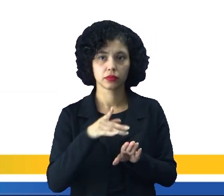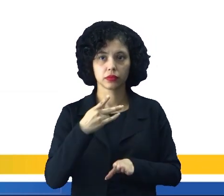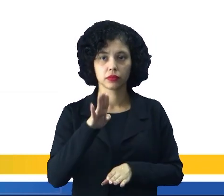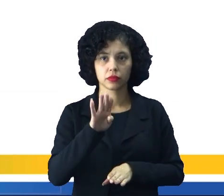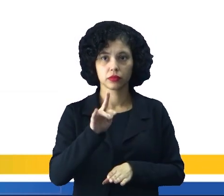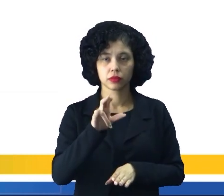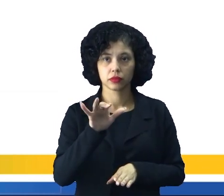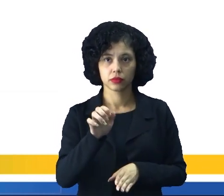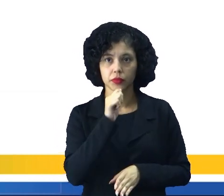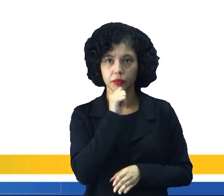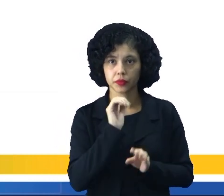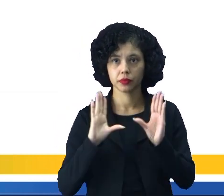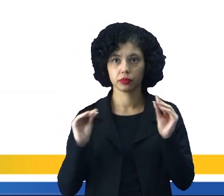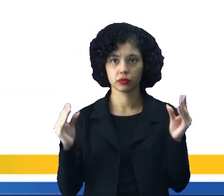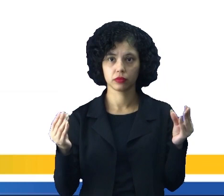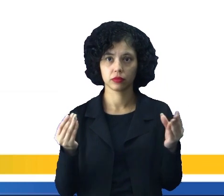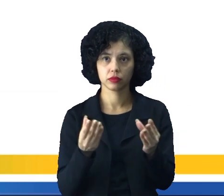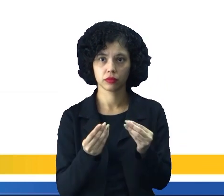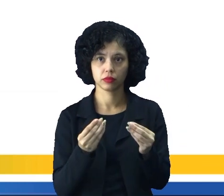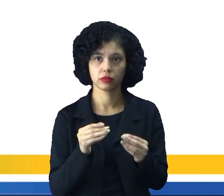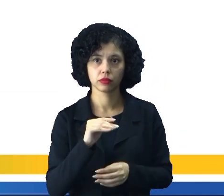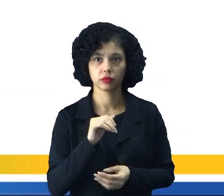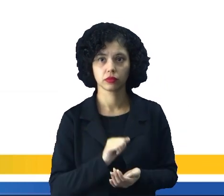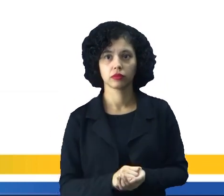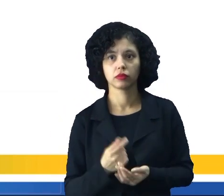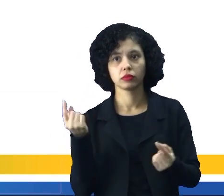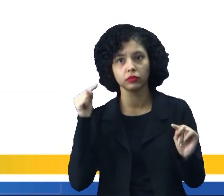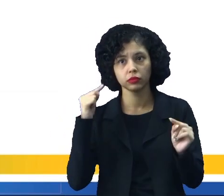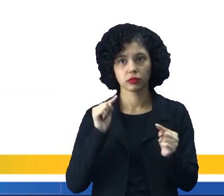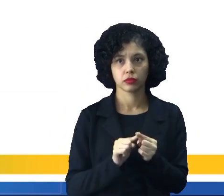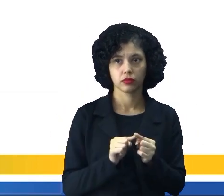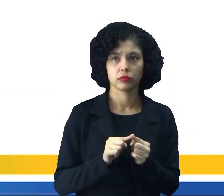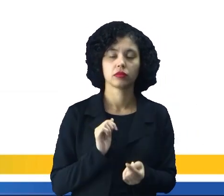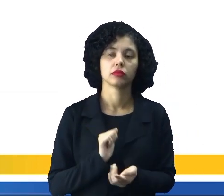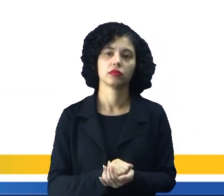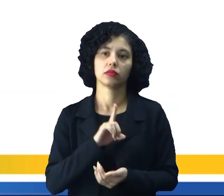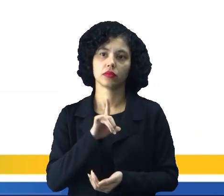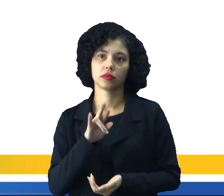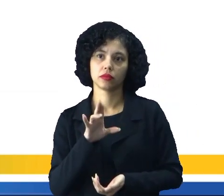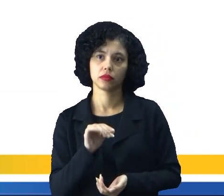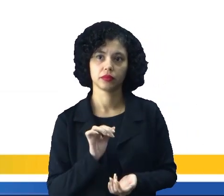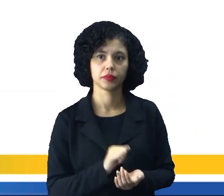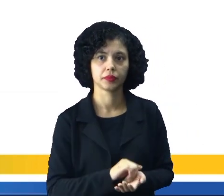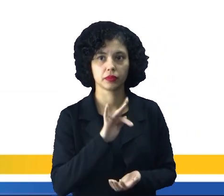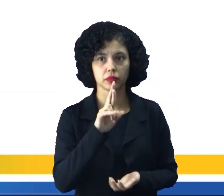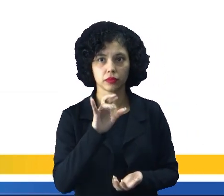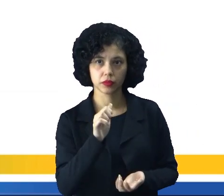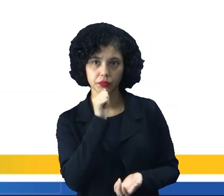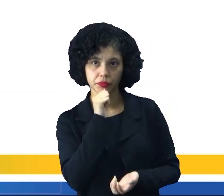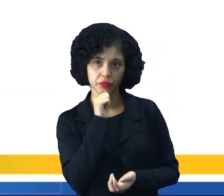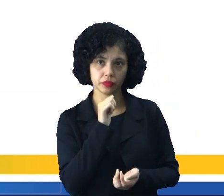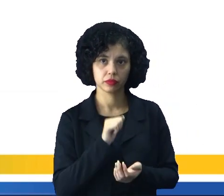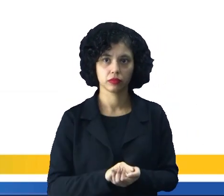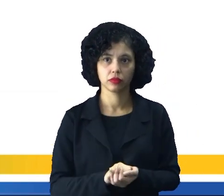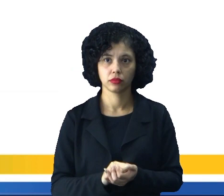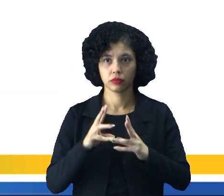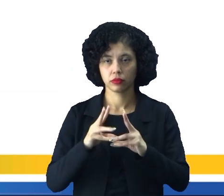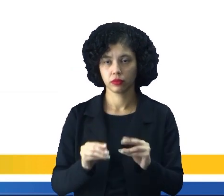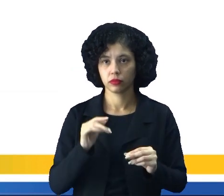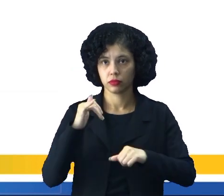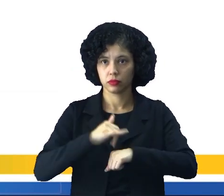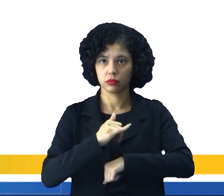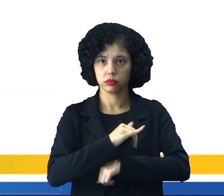uma substância que é armazenada na vesícula biliar e posteriormente lançada no duodeno. A bile atua na emulsificação de